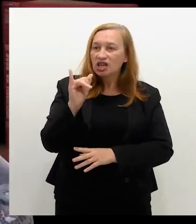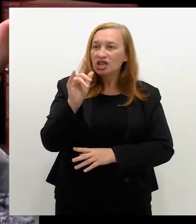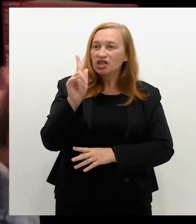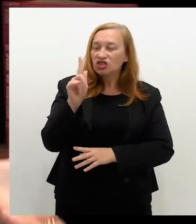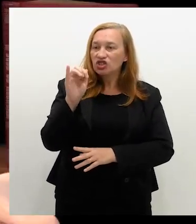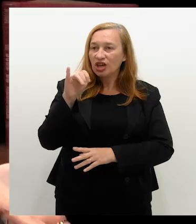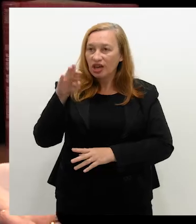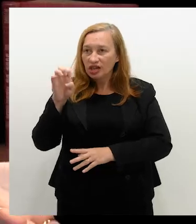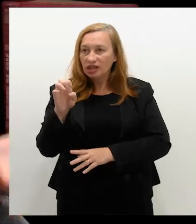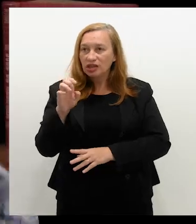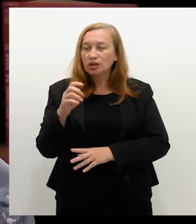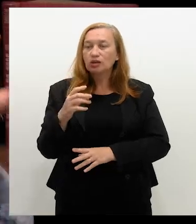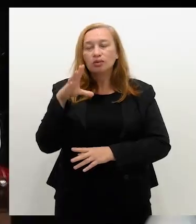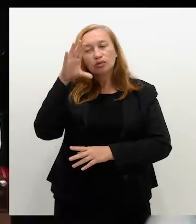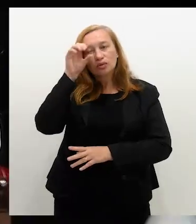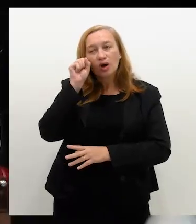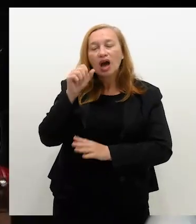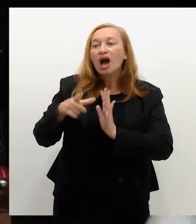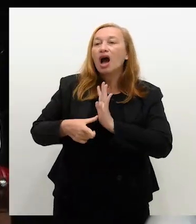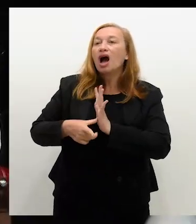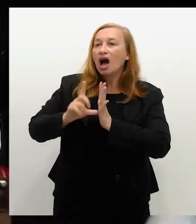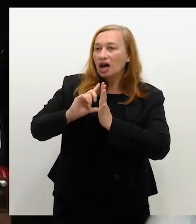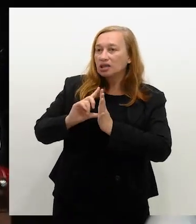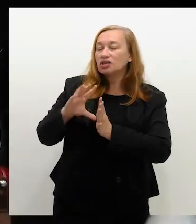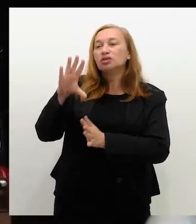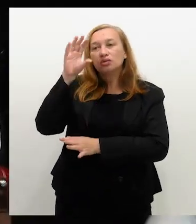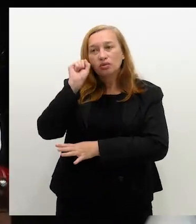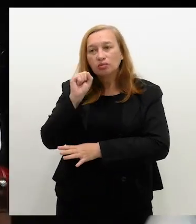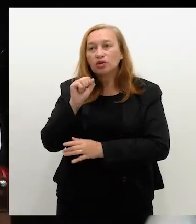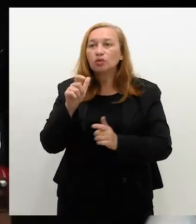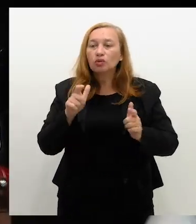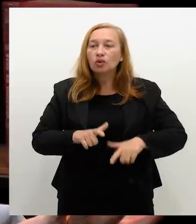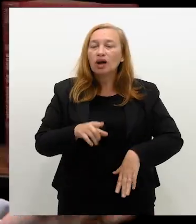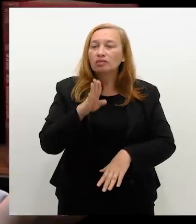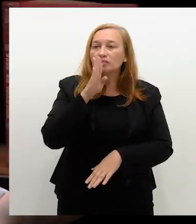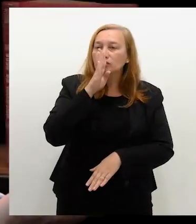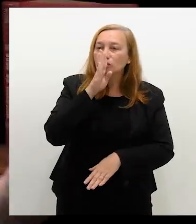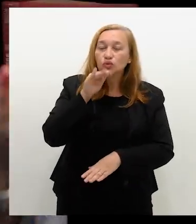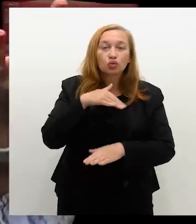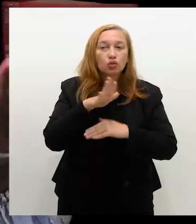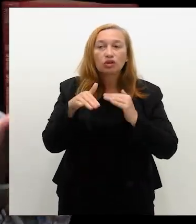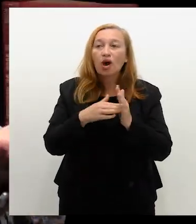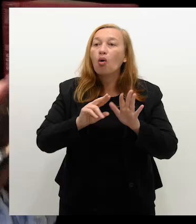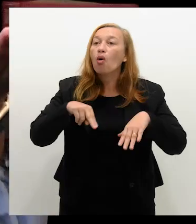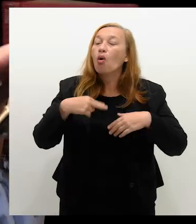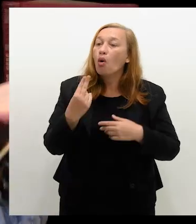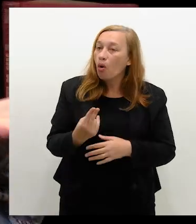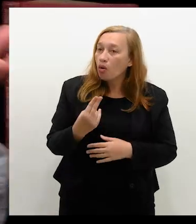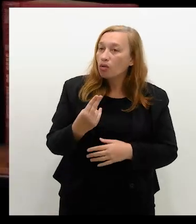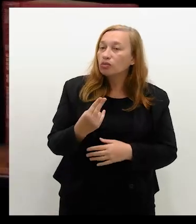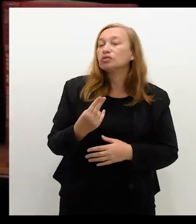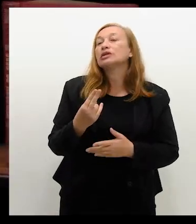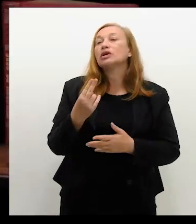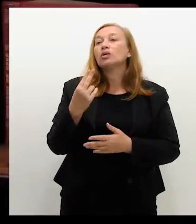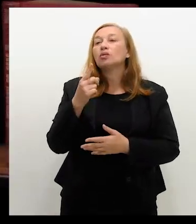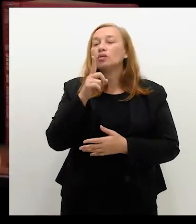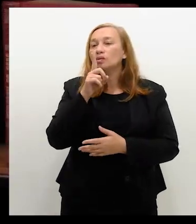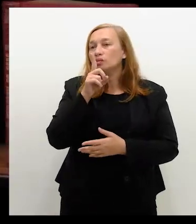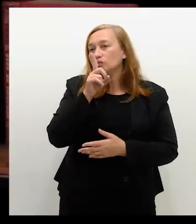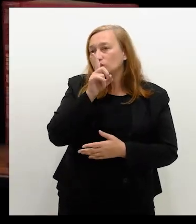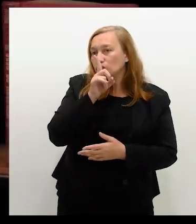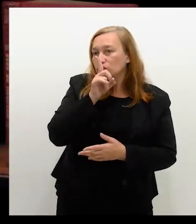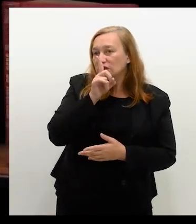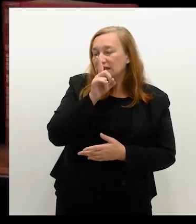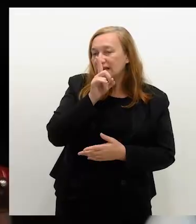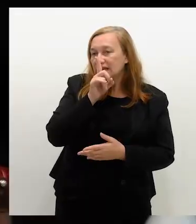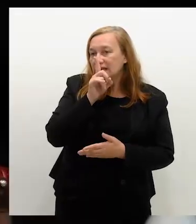2 horas antes do sono, antes da gente dormir, o ideal é que seja um ambiente com silêncio total ou um silêncio relativo. Ou seja,